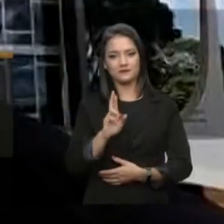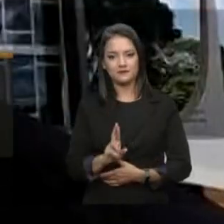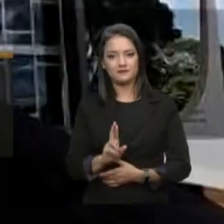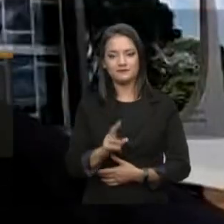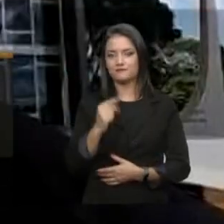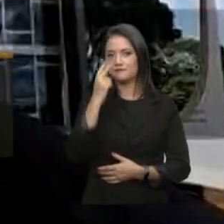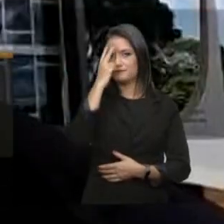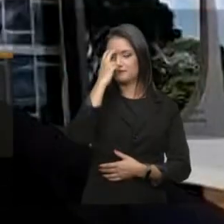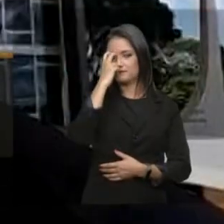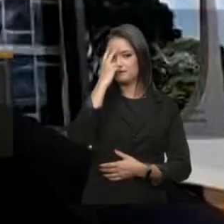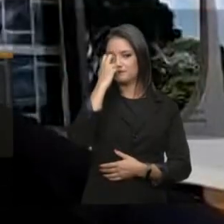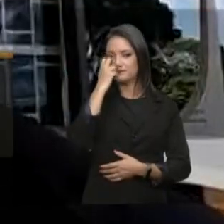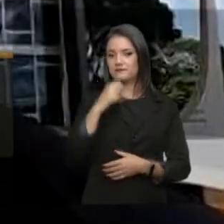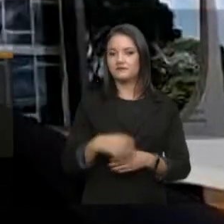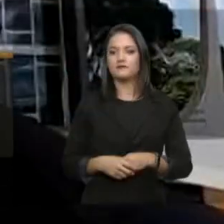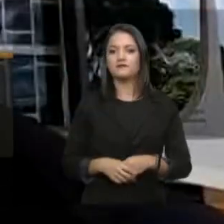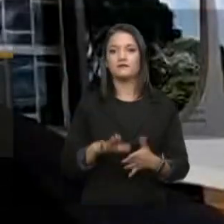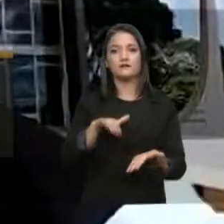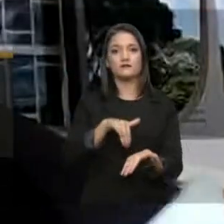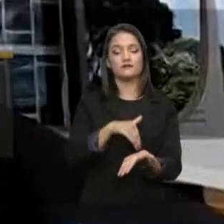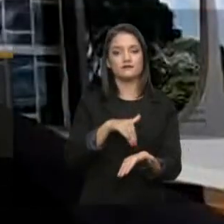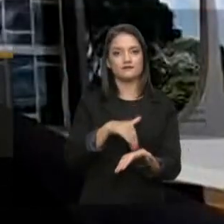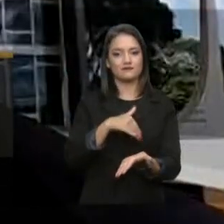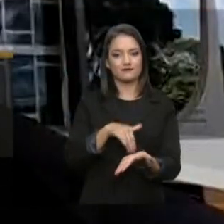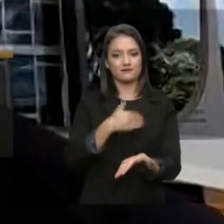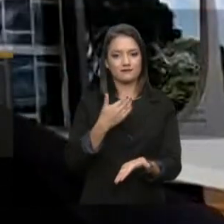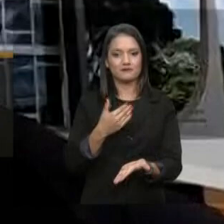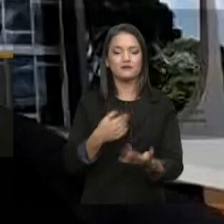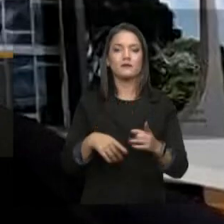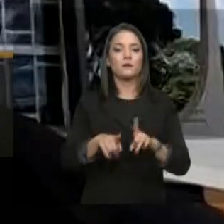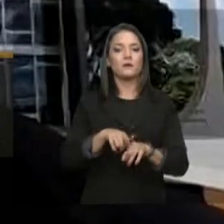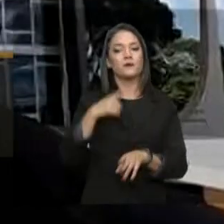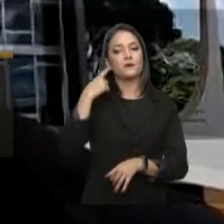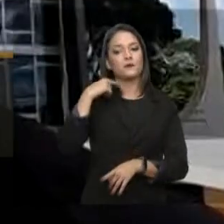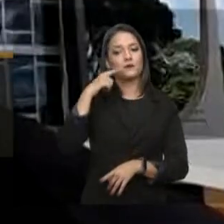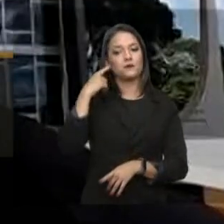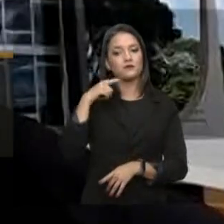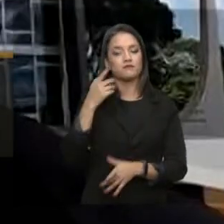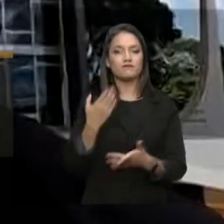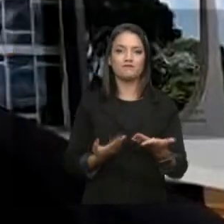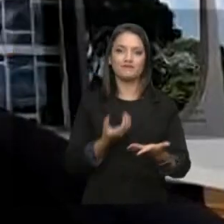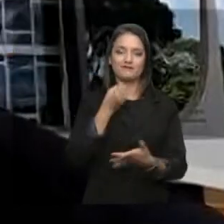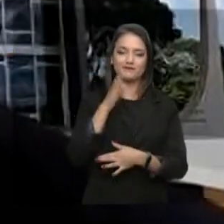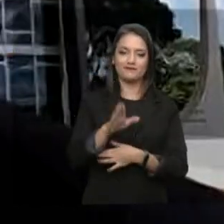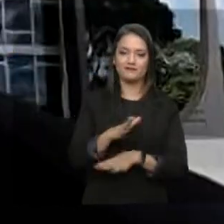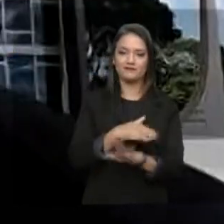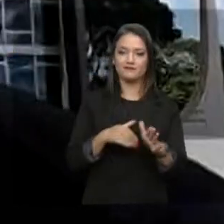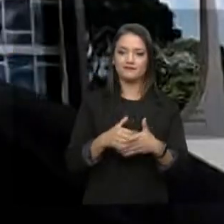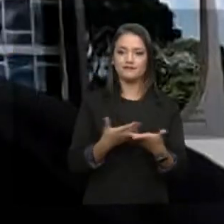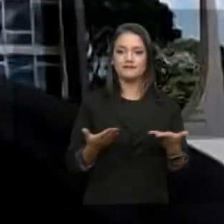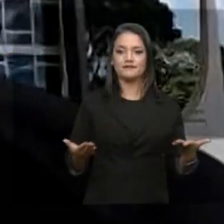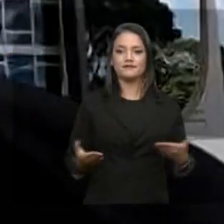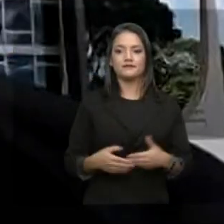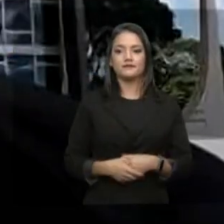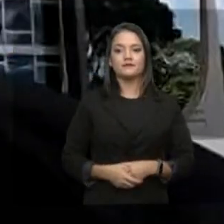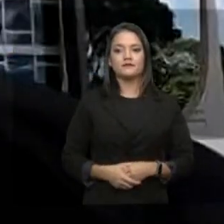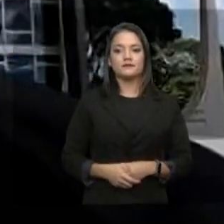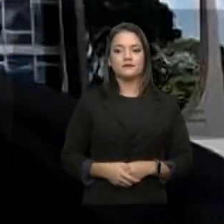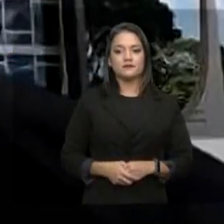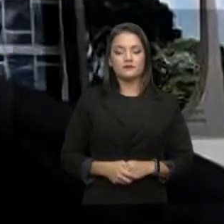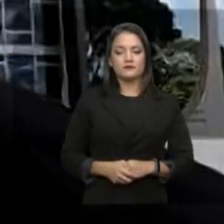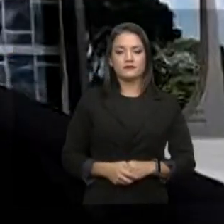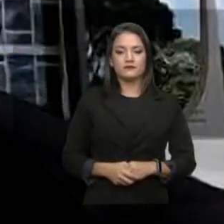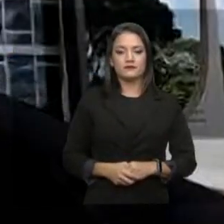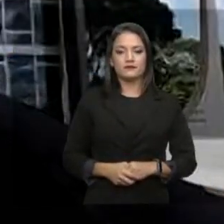Augusto Brandão de Aras, senhora secretária da sessão, senhores advogados, servidores, uma boa tarde a todos. Senhora presidente, passo direto